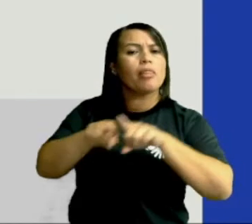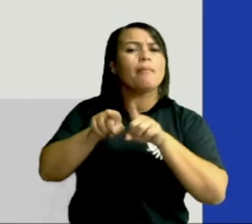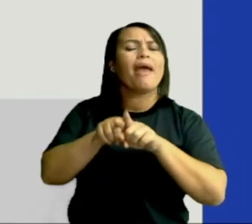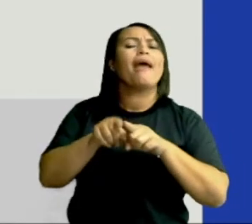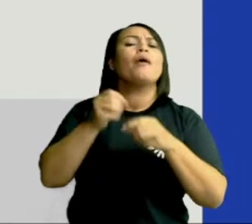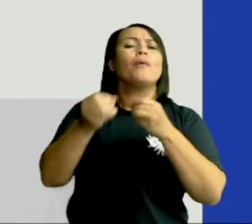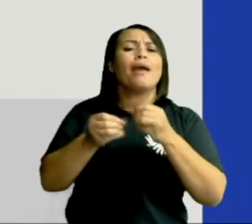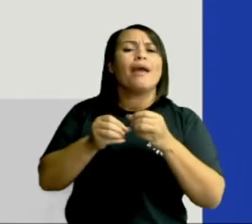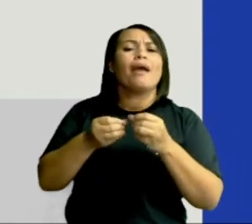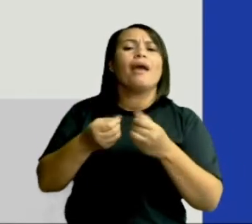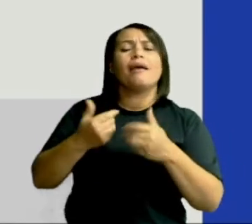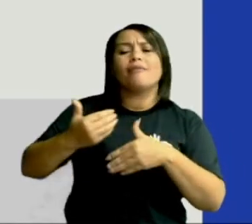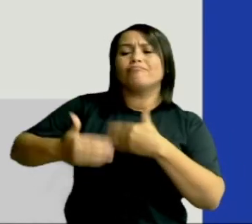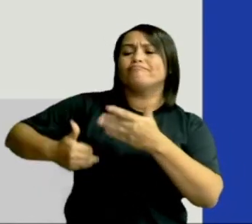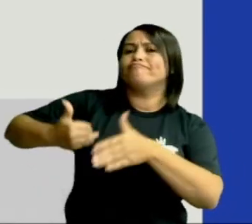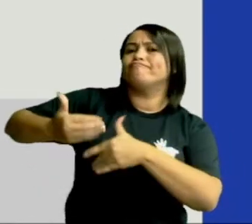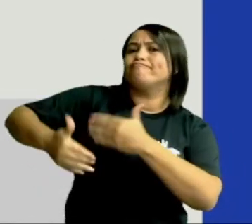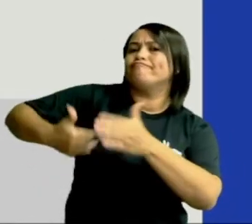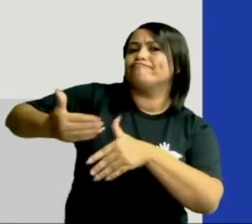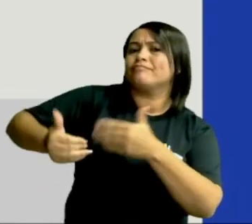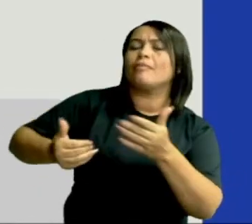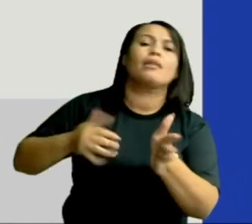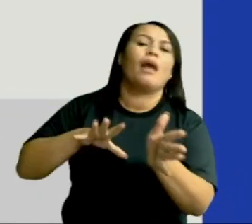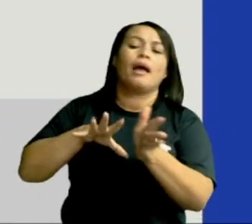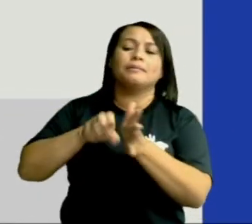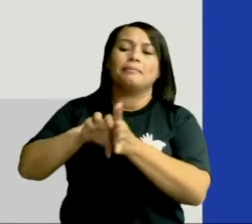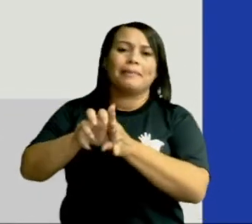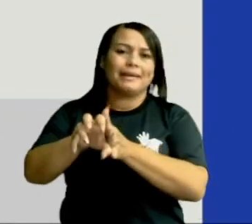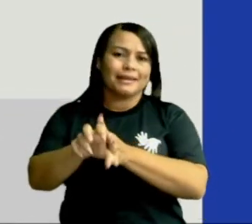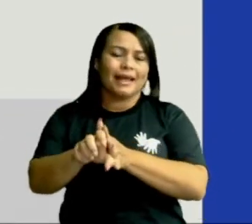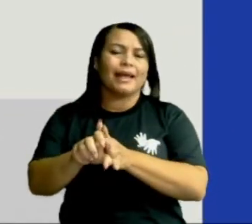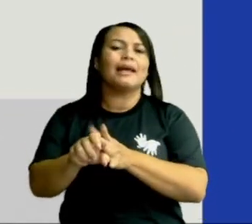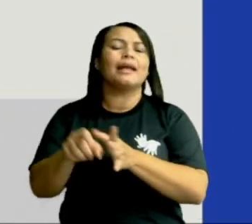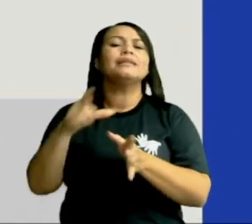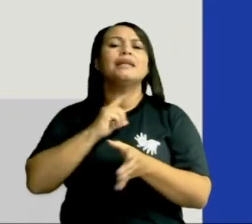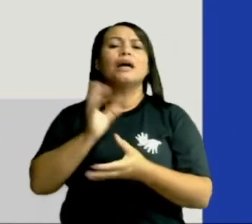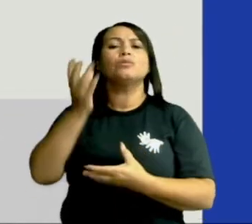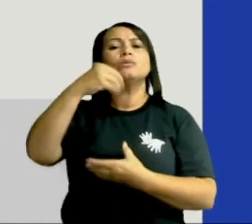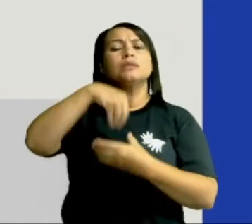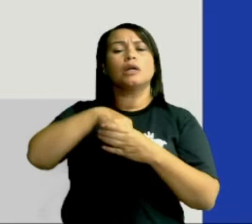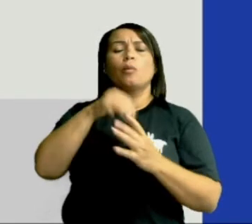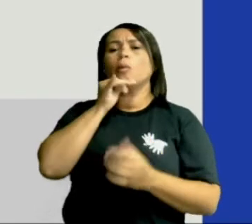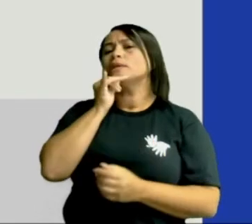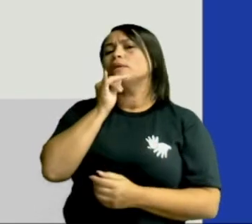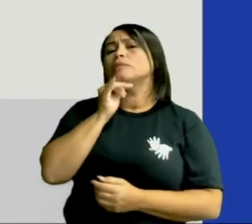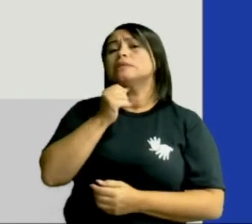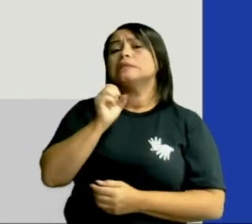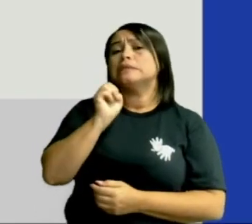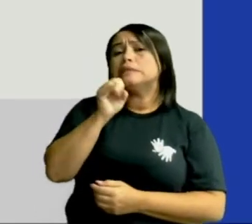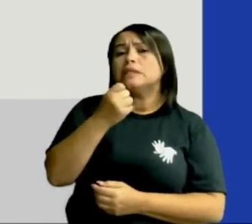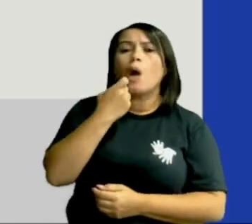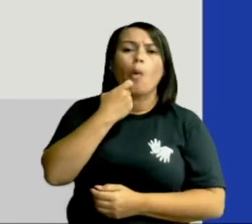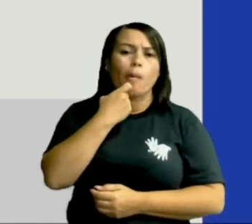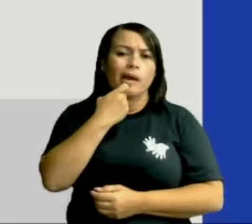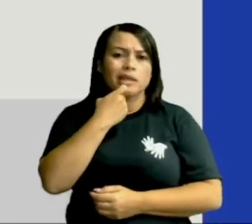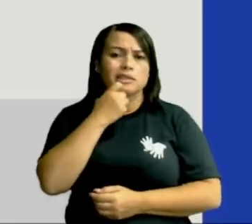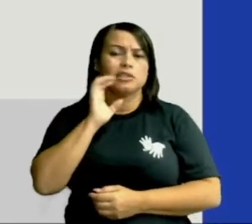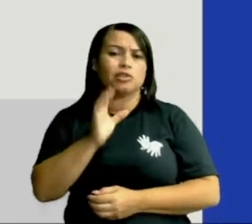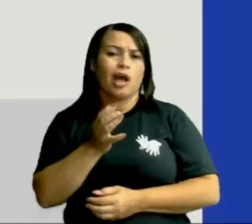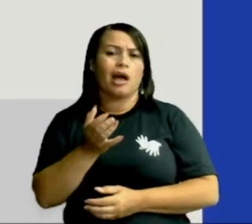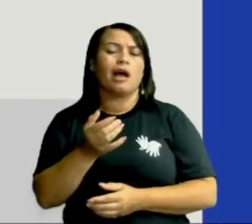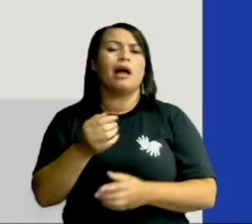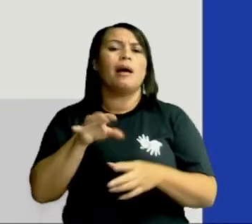passa, ele vai matando as bactérias que existem em cada animal. Então, se o peixe vive em uma água com